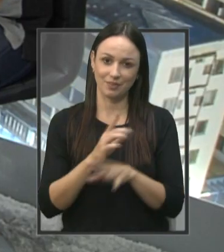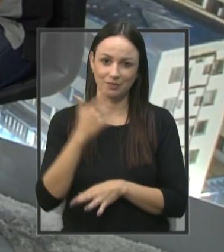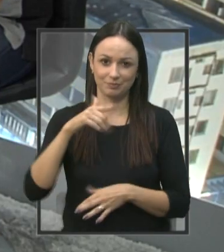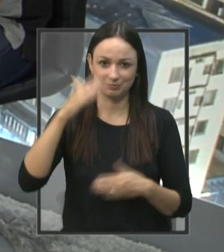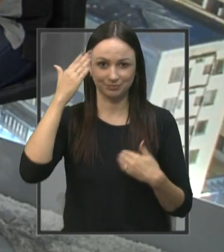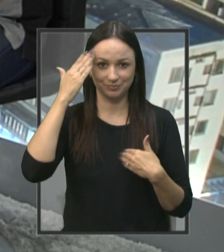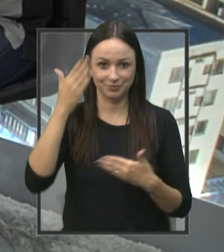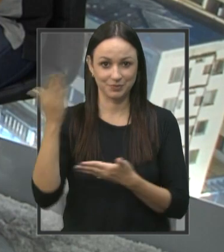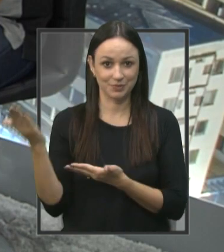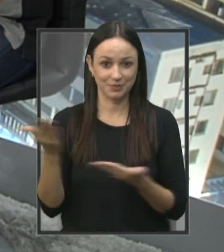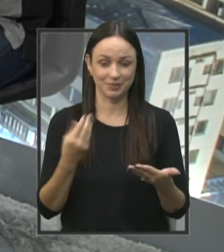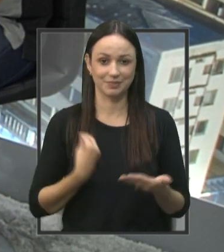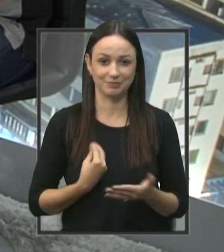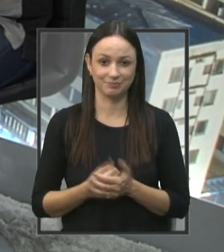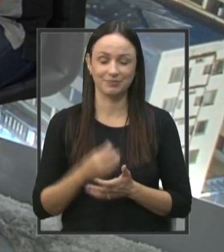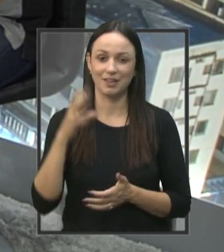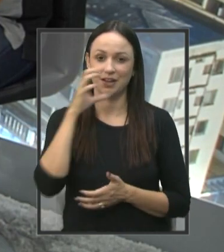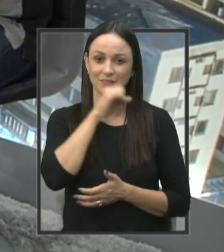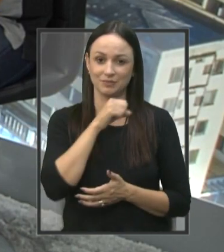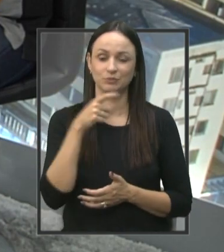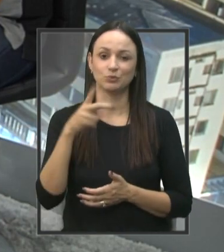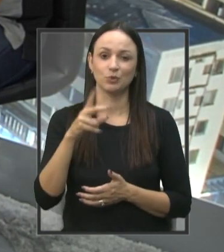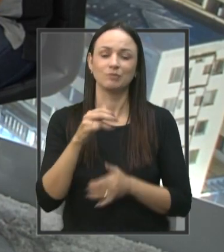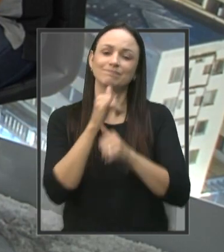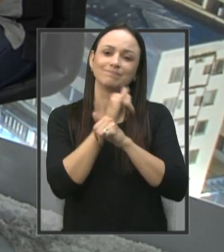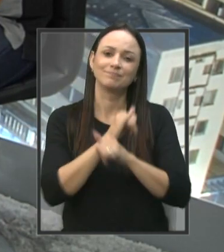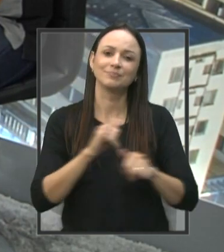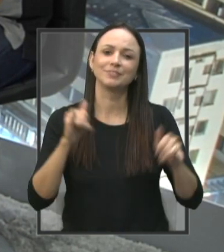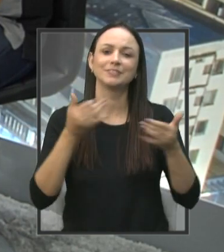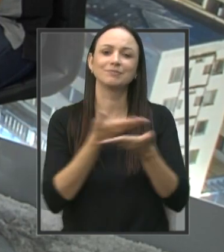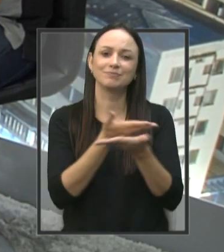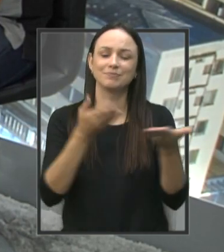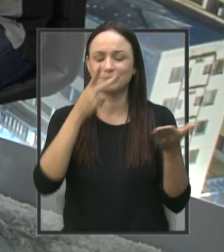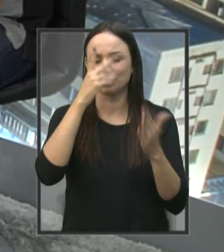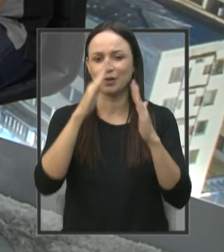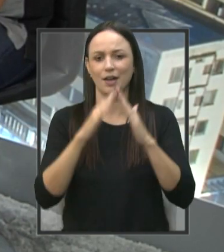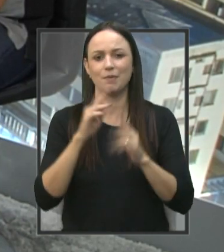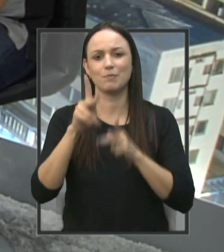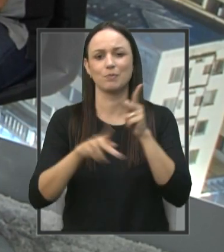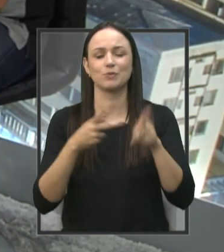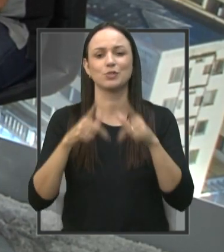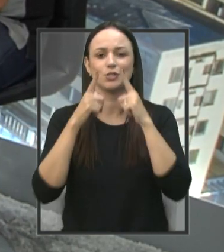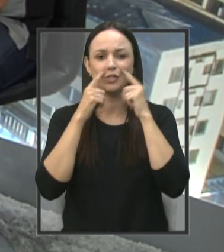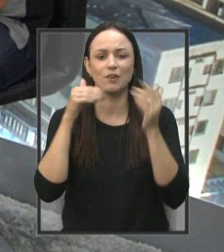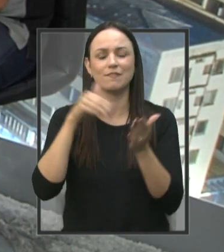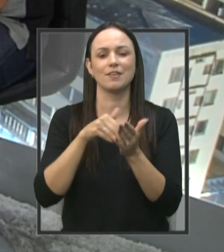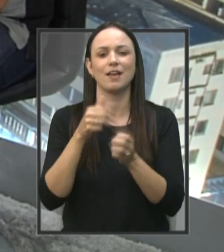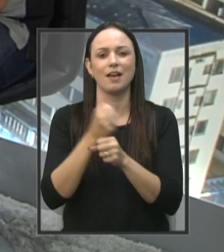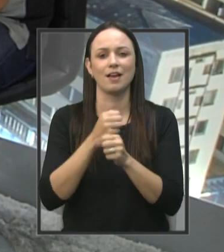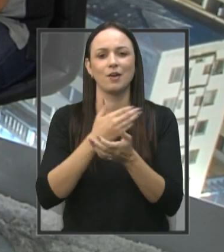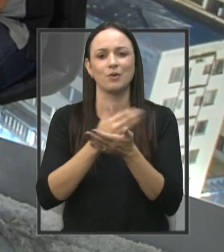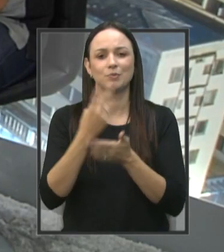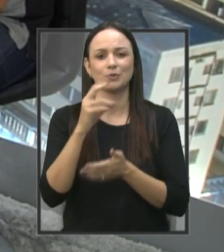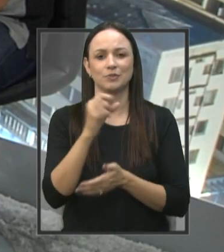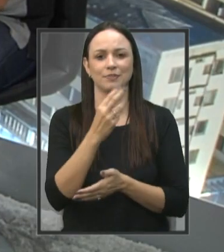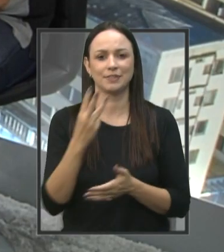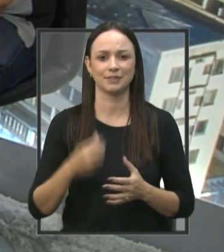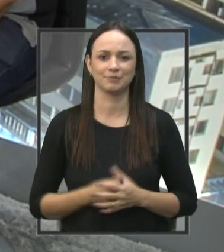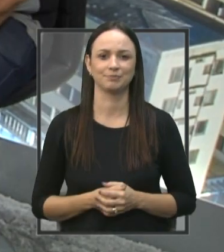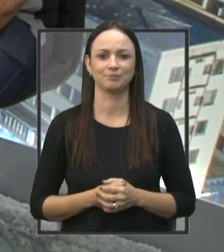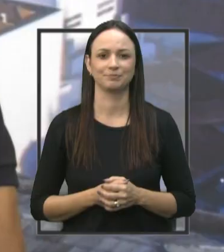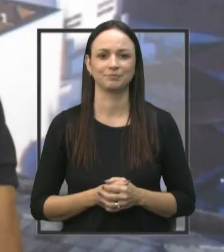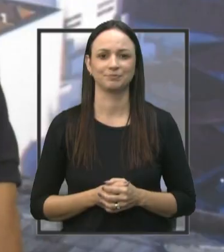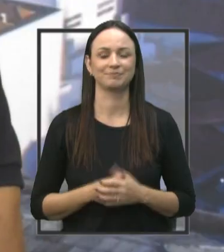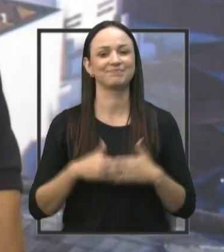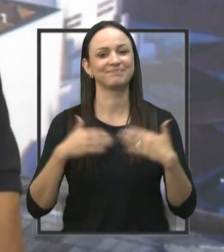mais uma vez, muito obrigado pela sua presença. Rapidamente, a sua mensagem aí para o pessoal de casa, para a população jauense de fim de ano e de início de